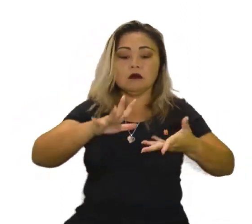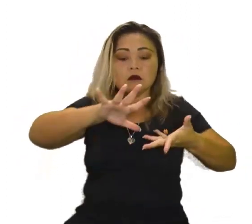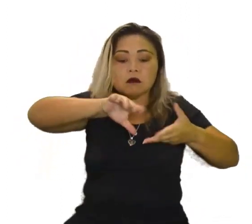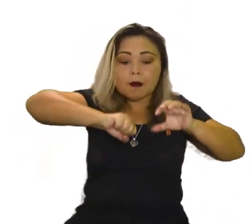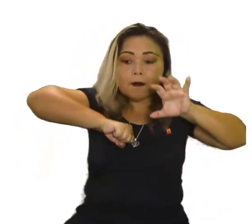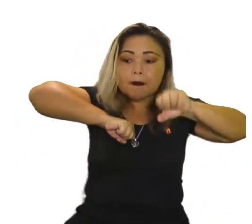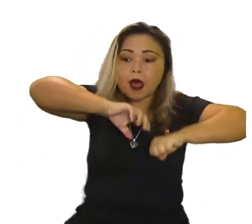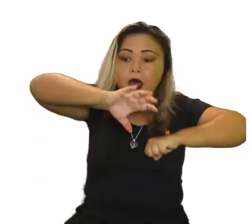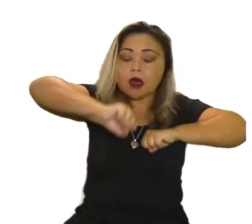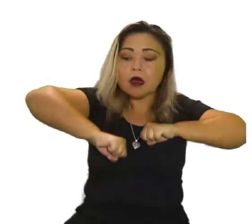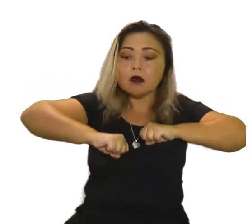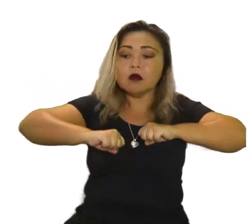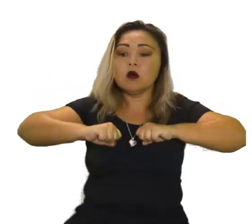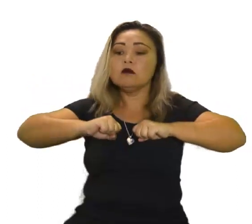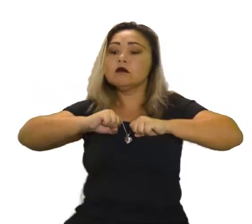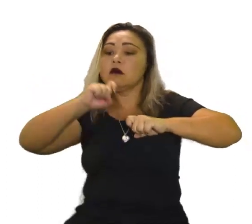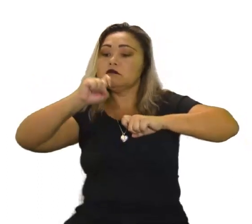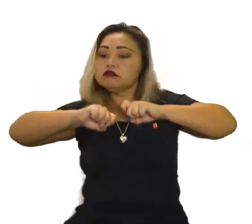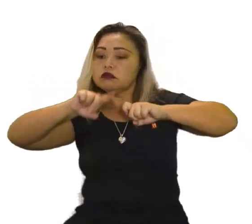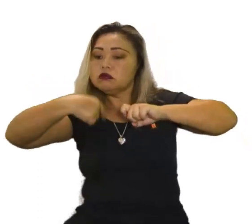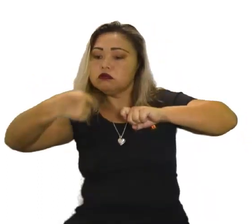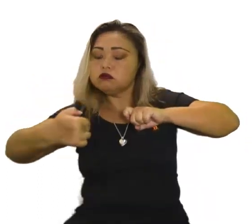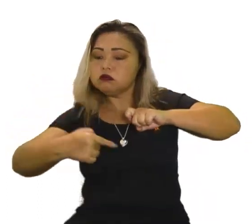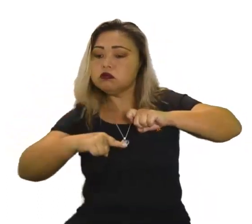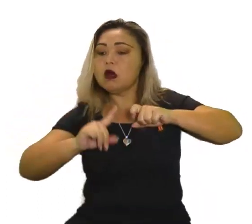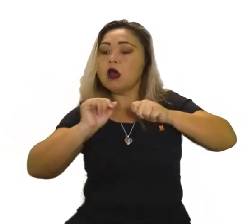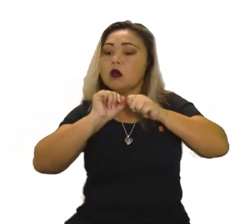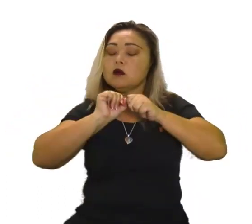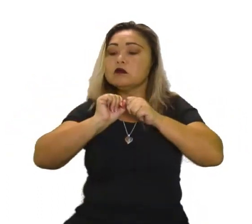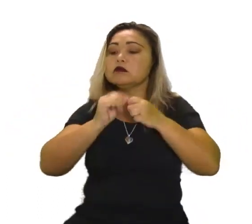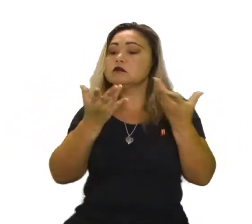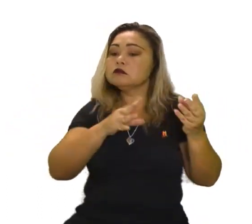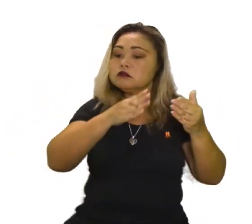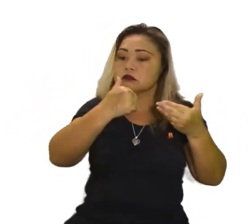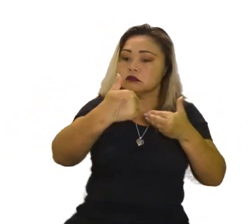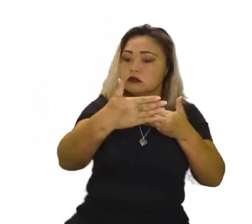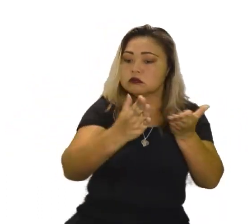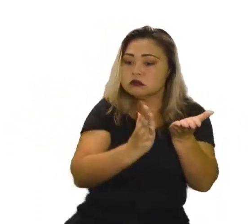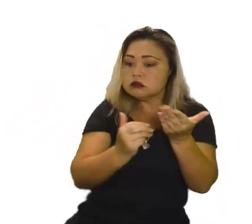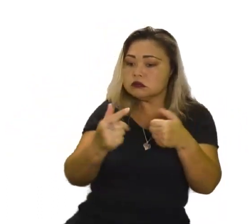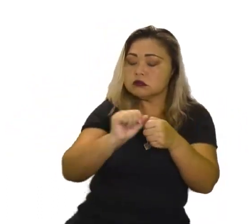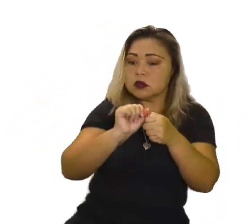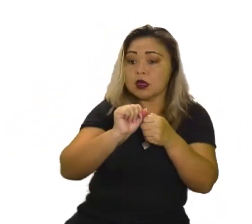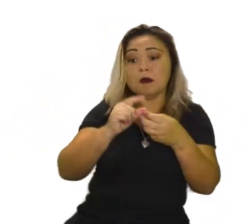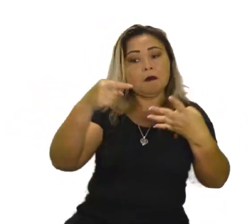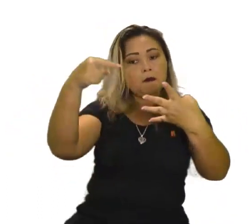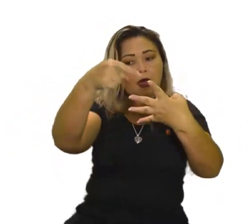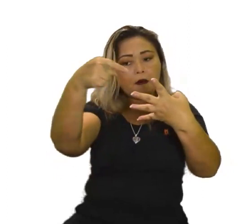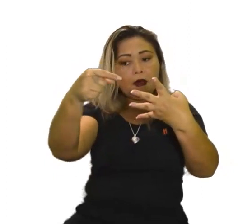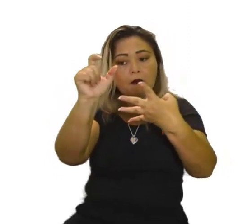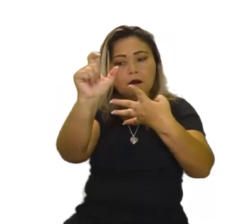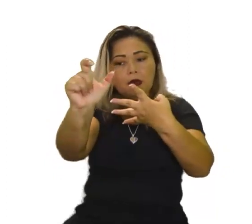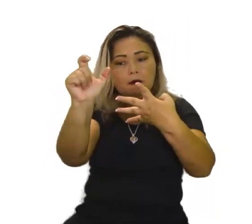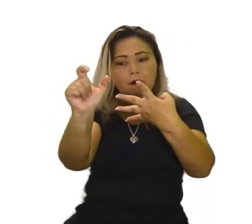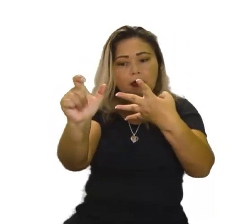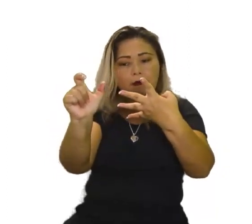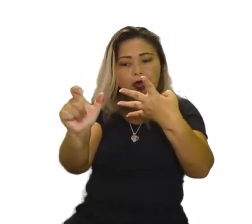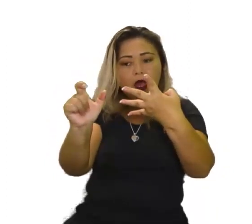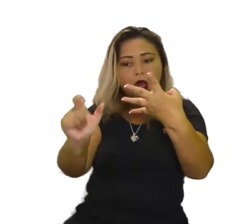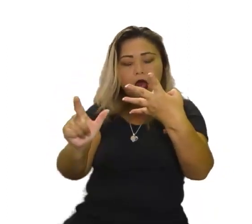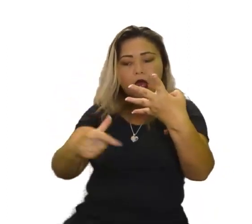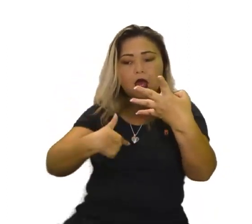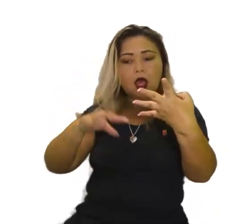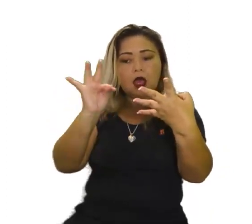coleta, fecundação e divisão de apiário. Sempre lembrando das palavras técnicas.